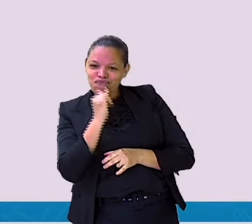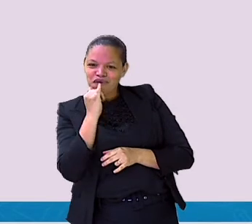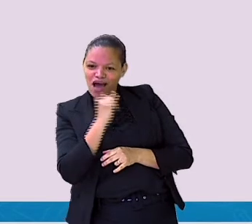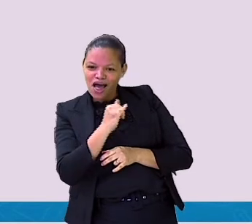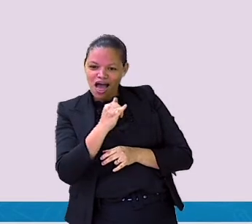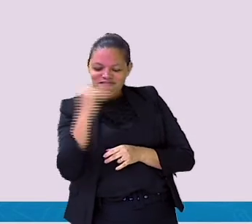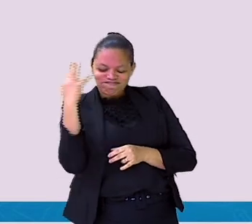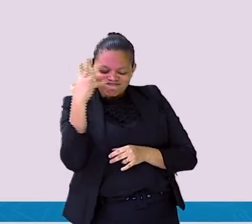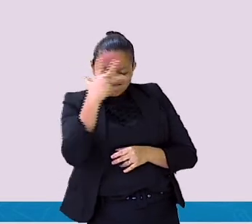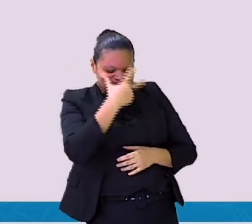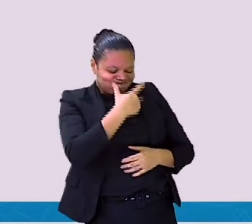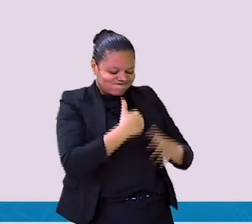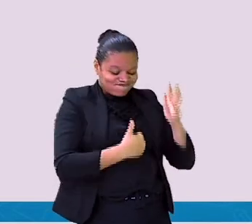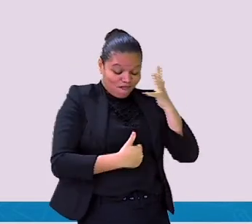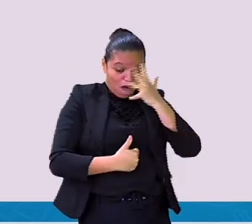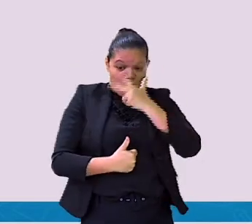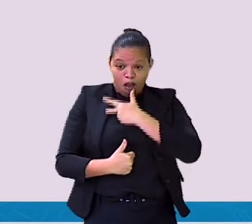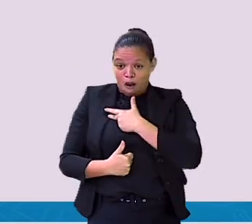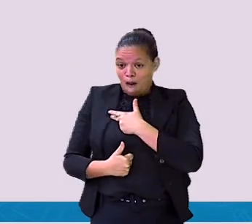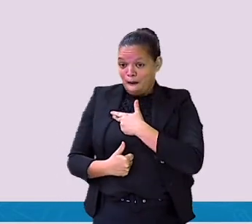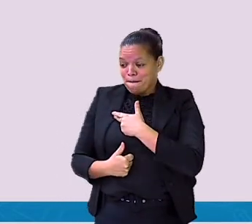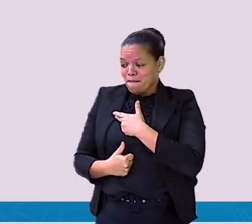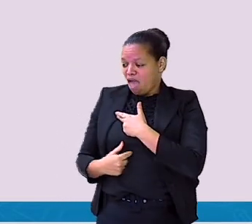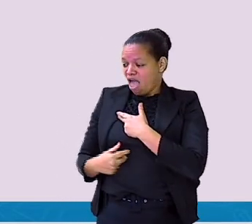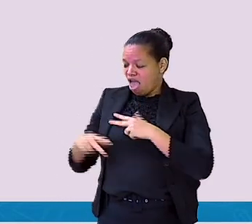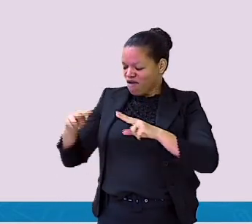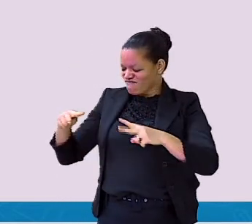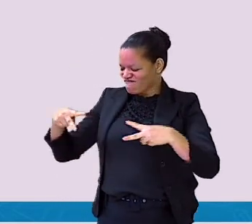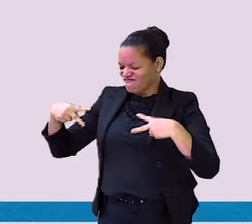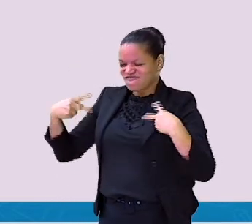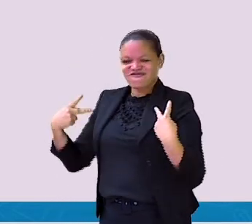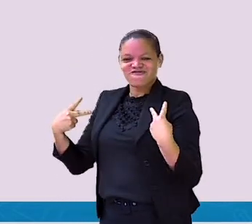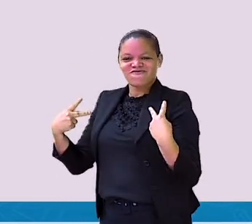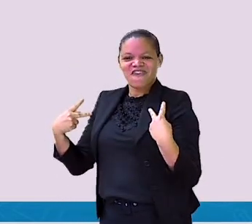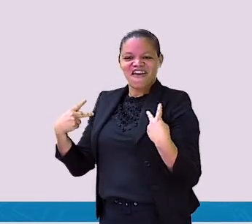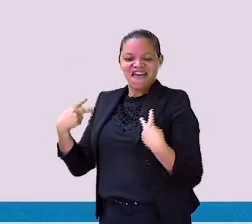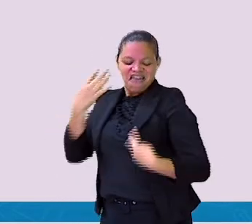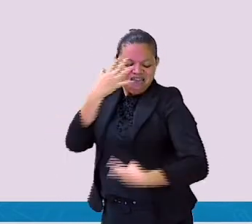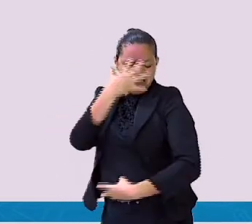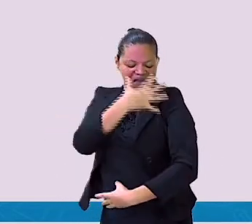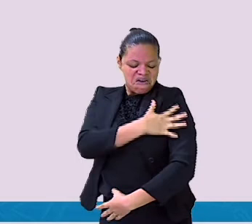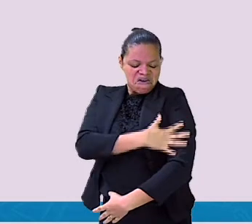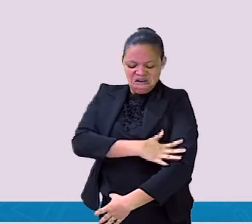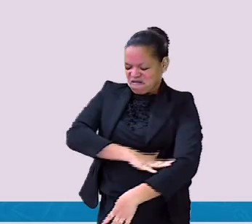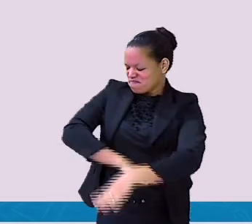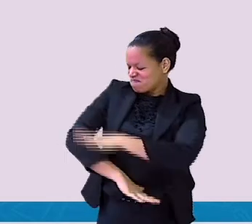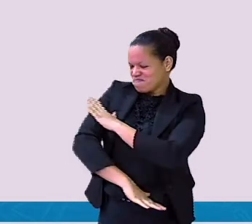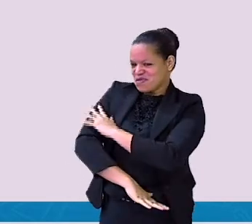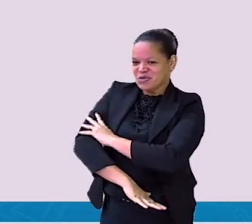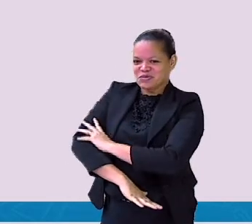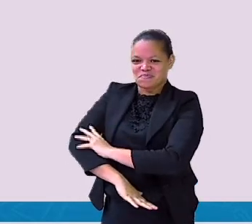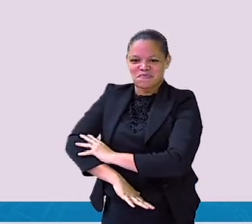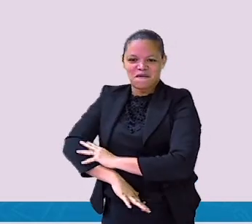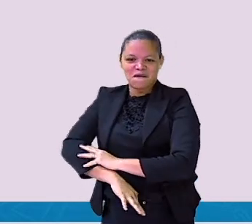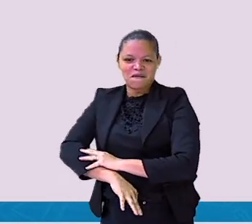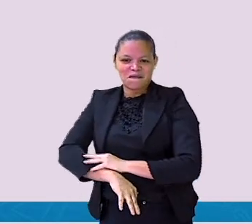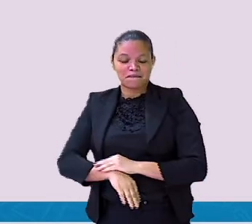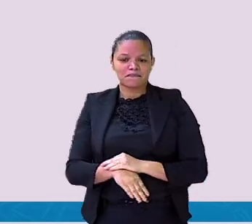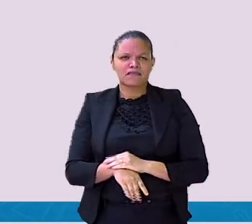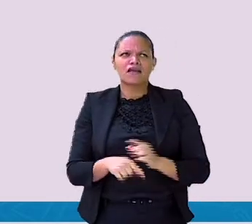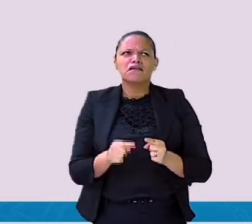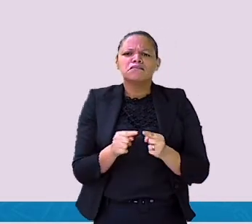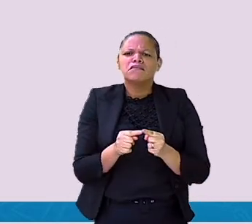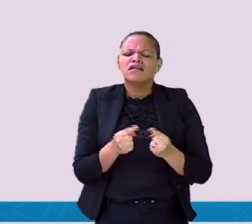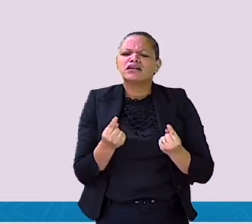minhas penas. Professora, como eu sei que essa fala aí é de um personagem?